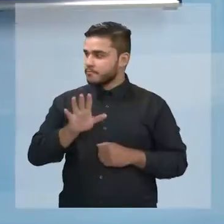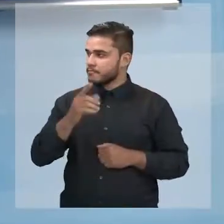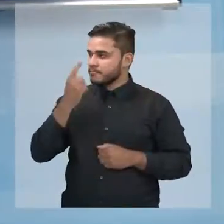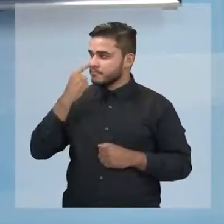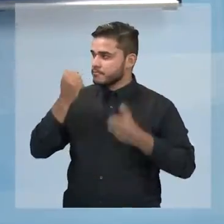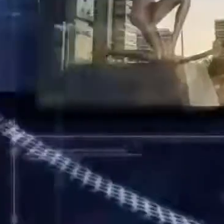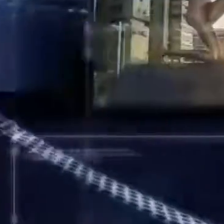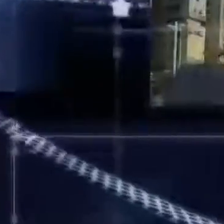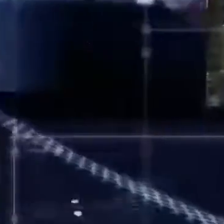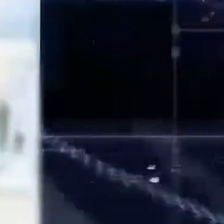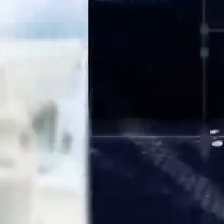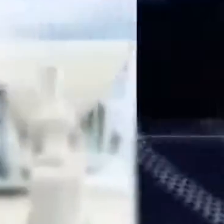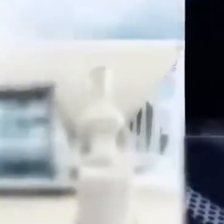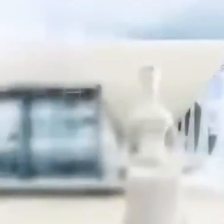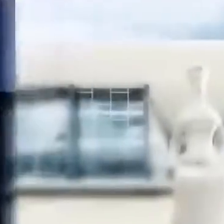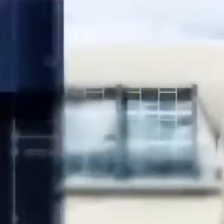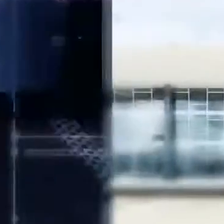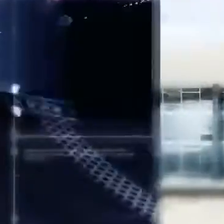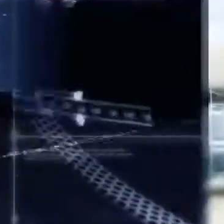e a gente volta.